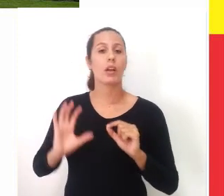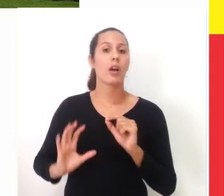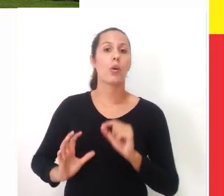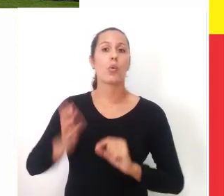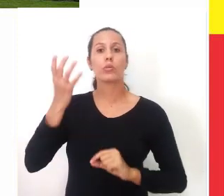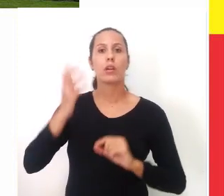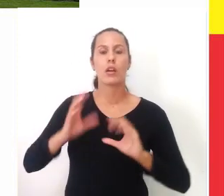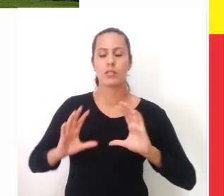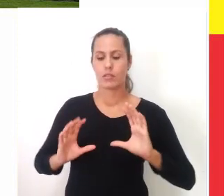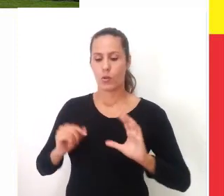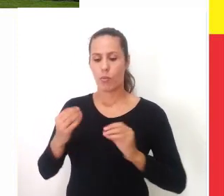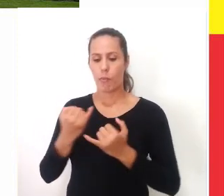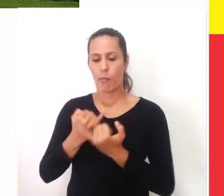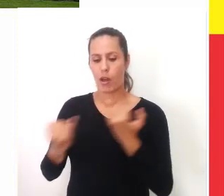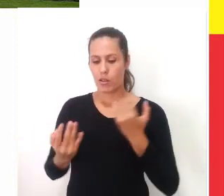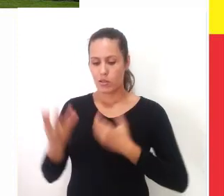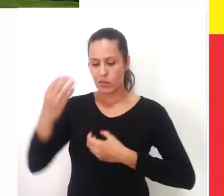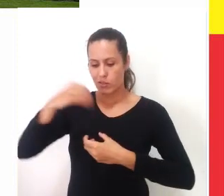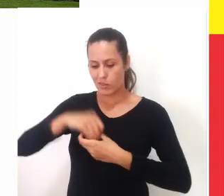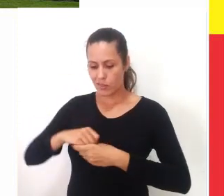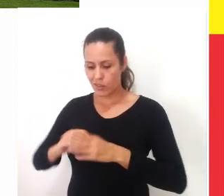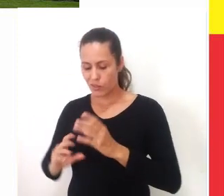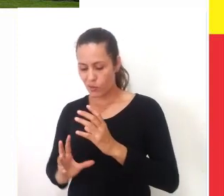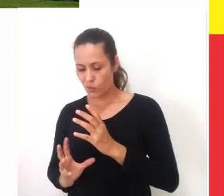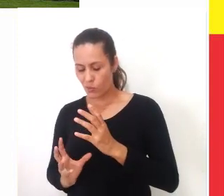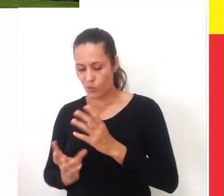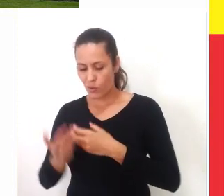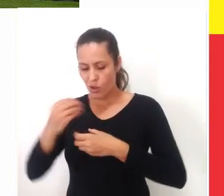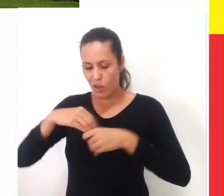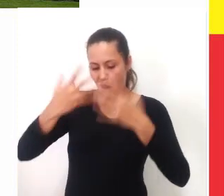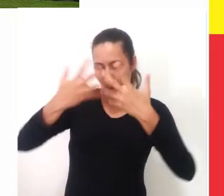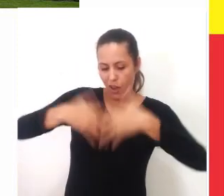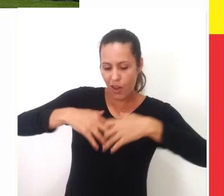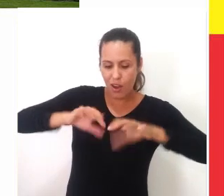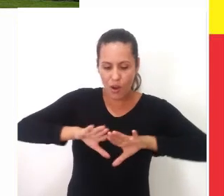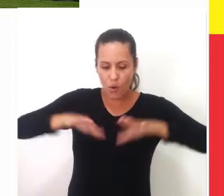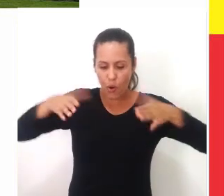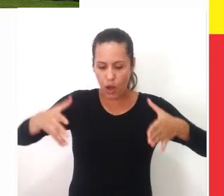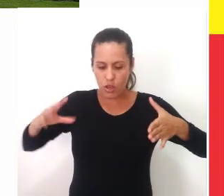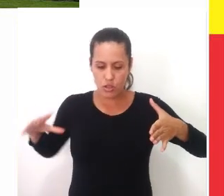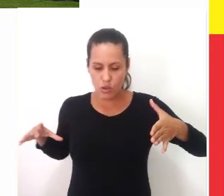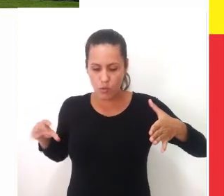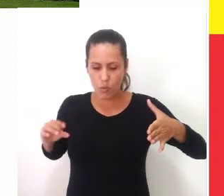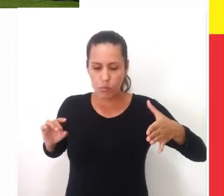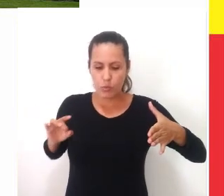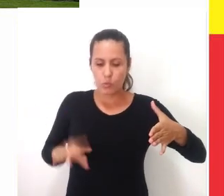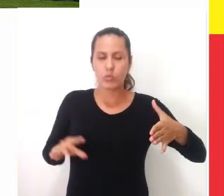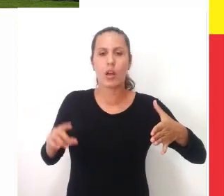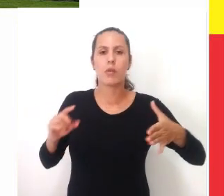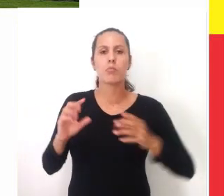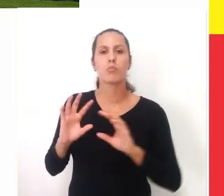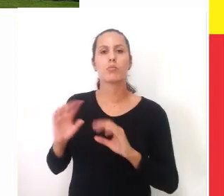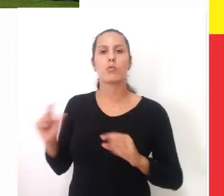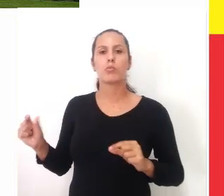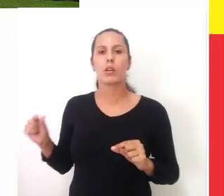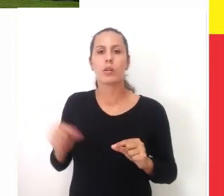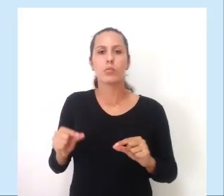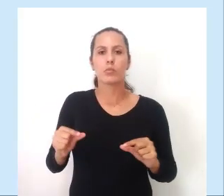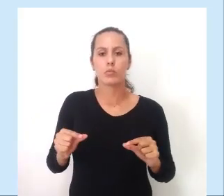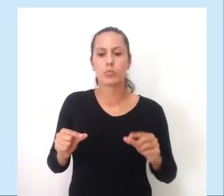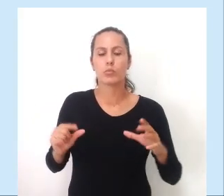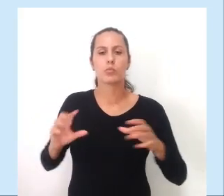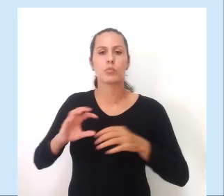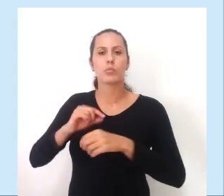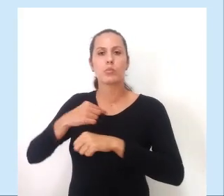uma reação em cadeia. Dentro de quê, Dantas? Dentro de um reator, dentro de uma caixinha. Eu vou